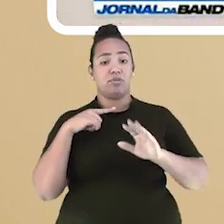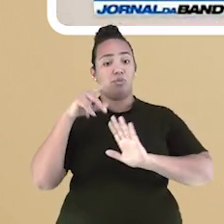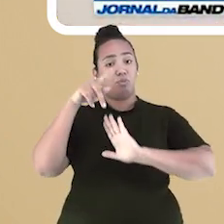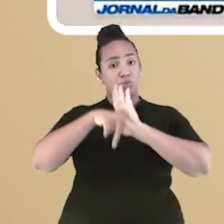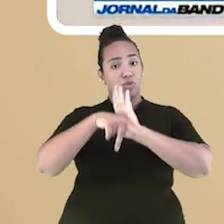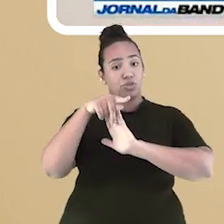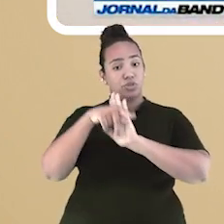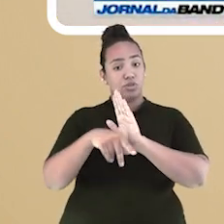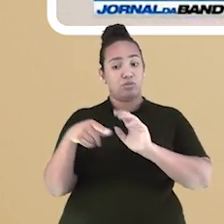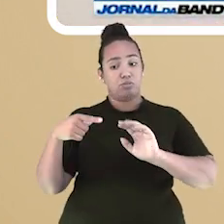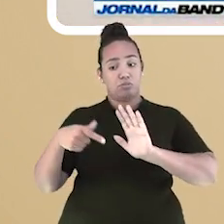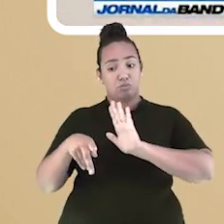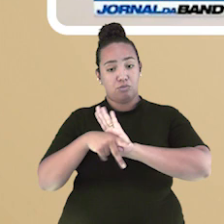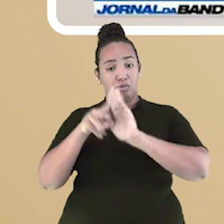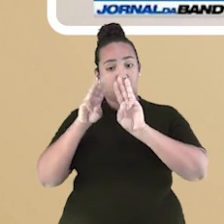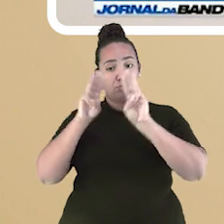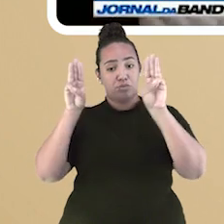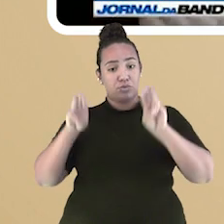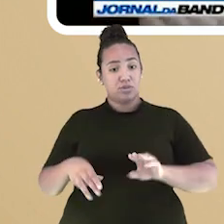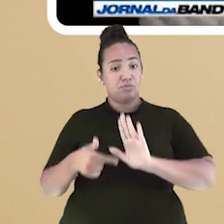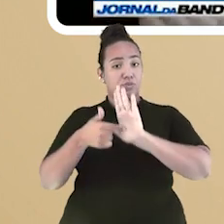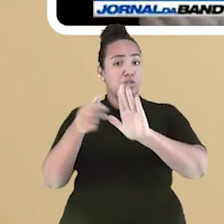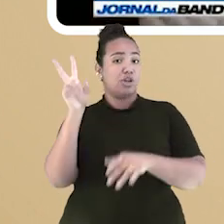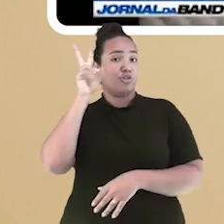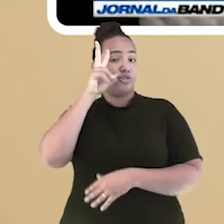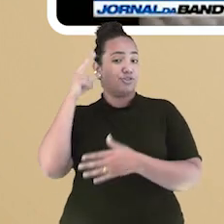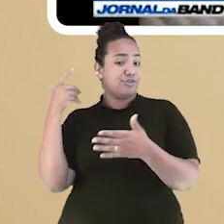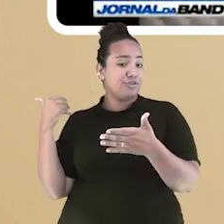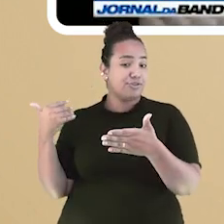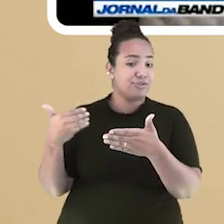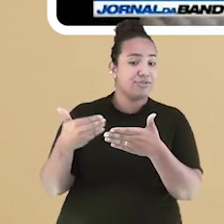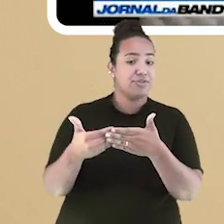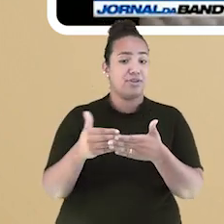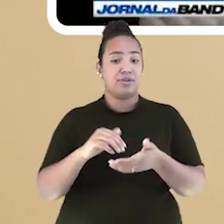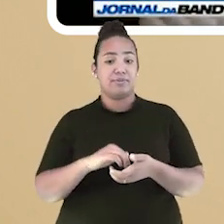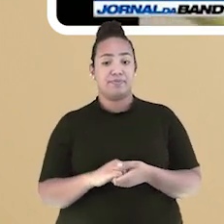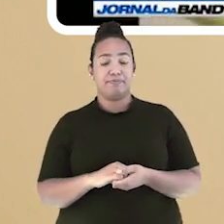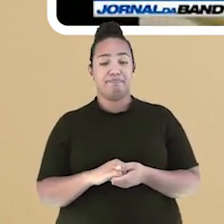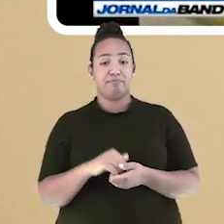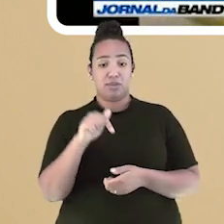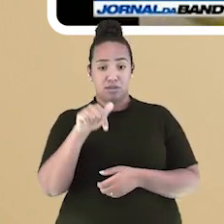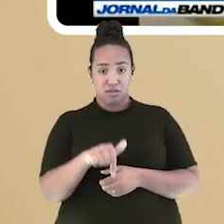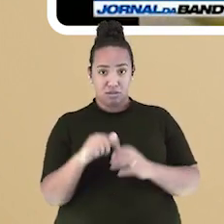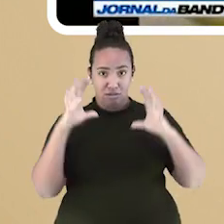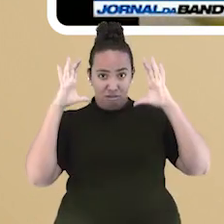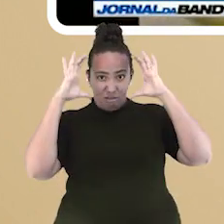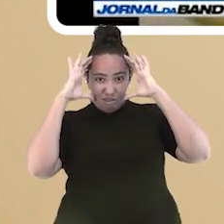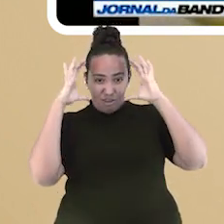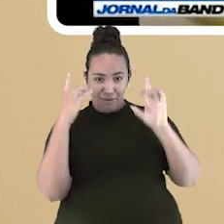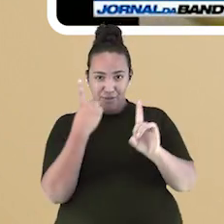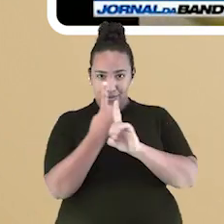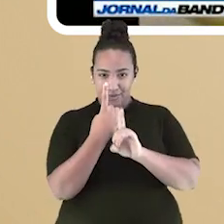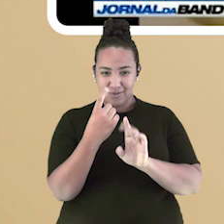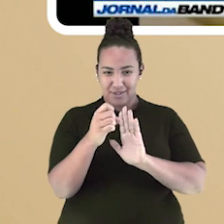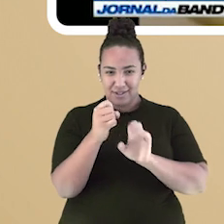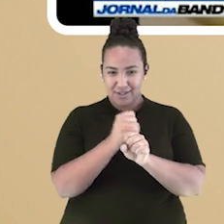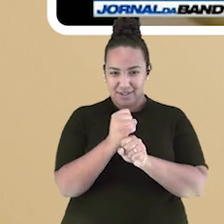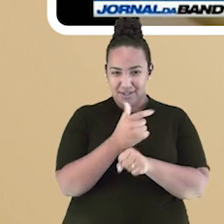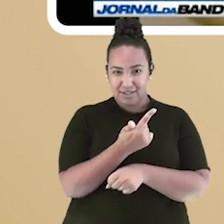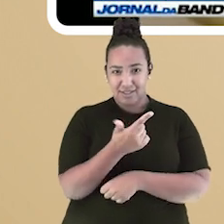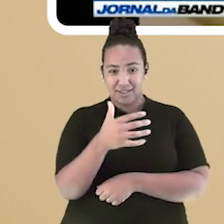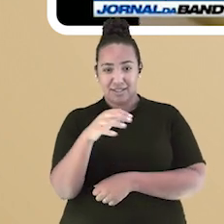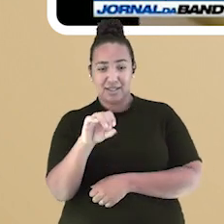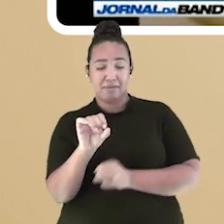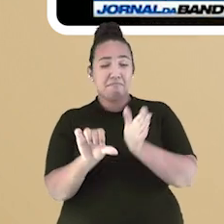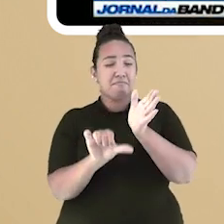um museu para expor a história de Luzia. Segundo pesquisadores, o fóssil descoberto nos anos 70 mostrou que os primeiros